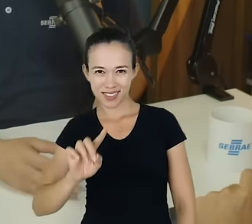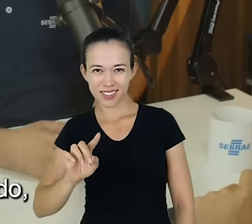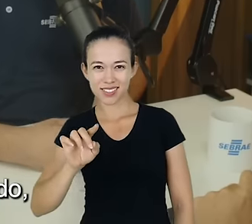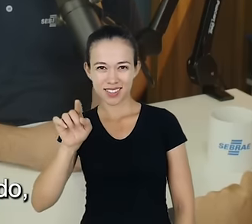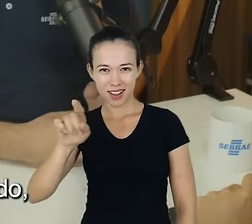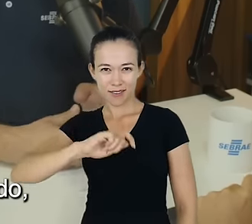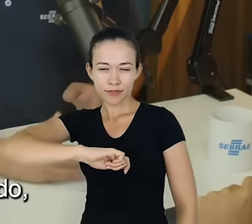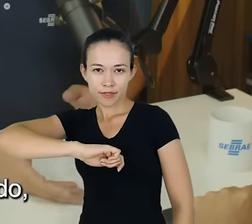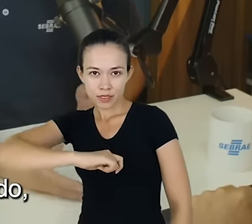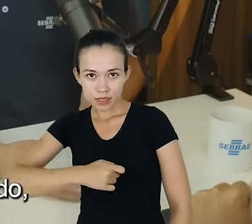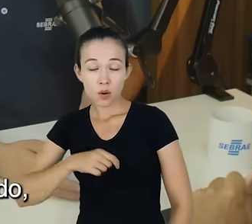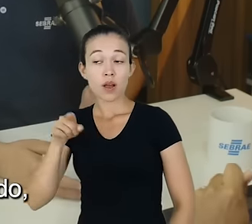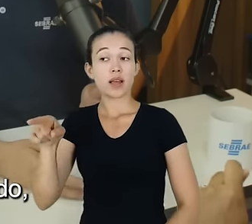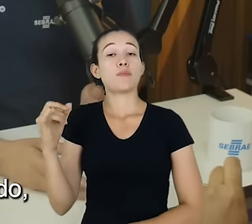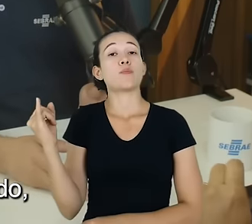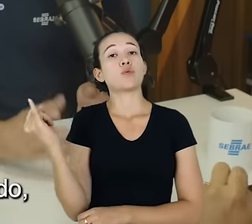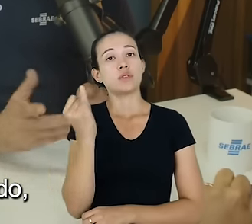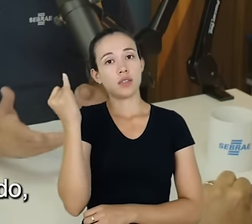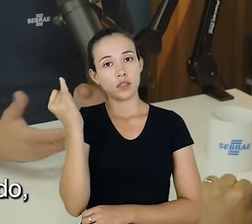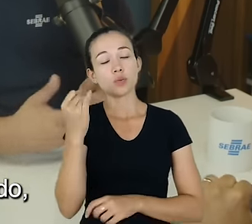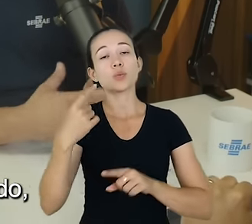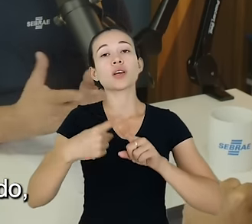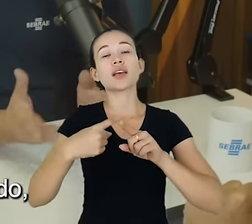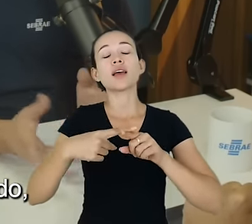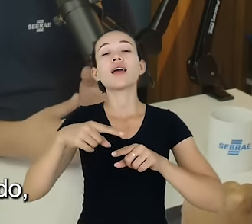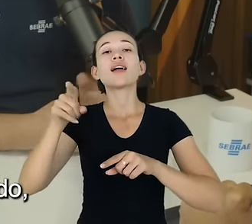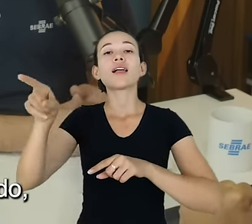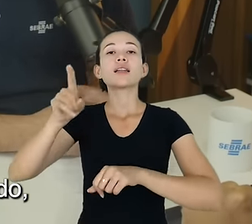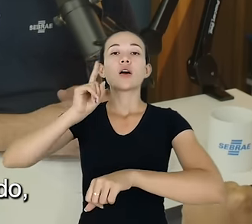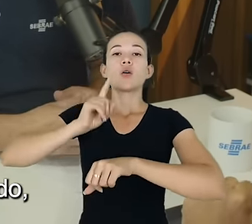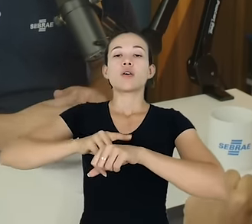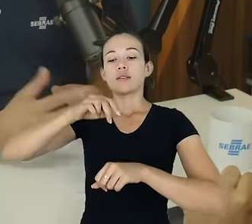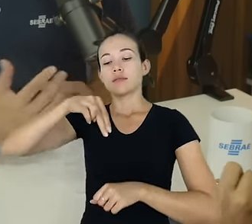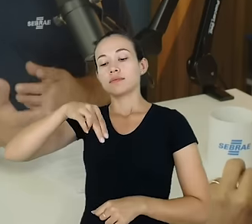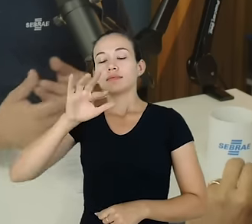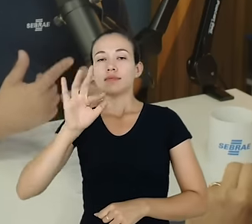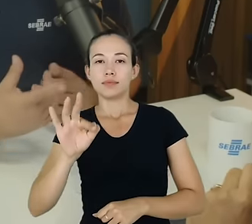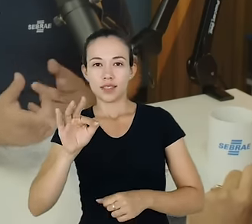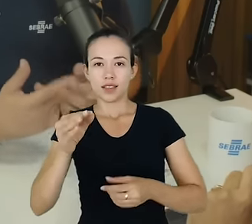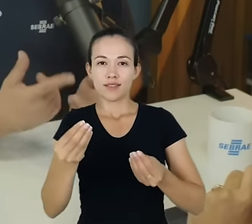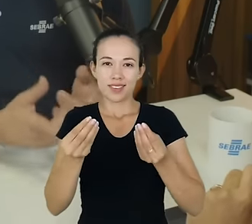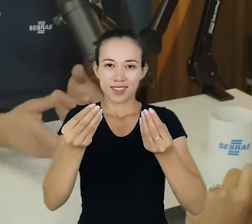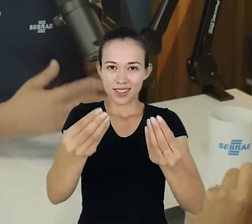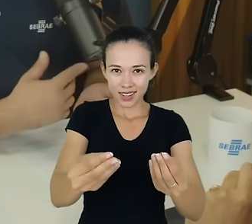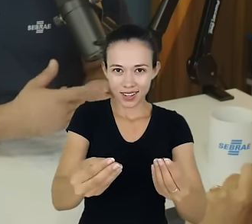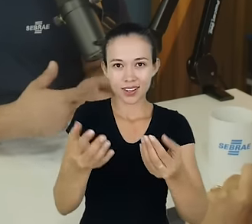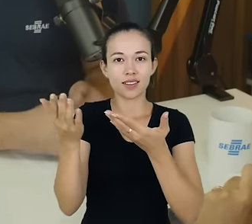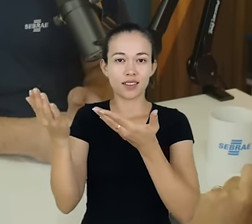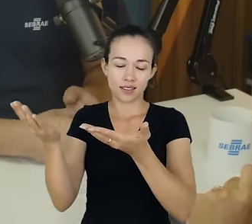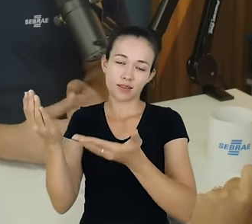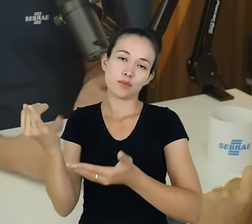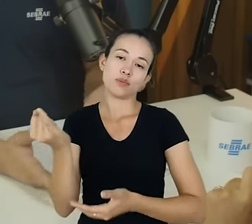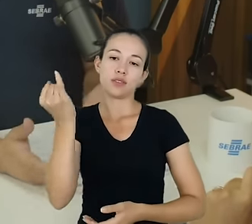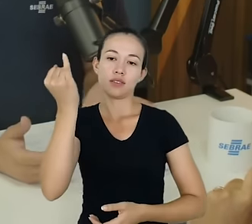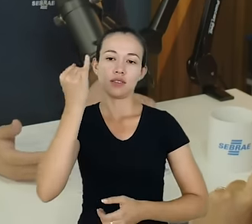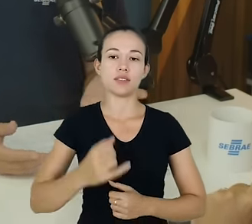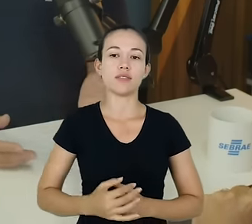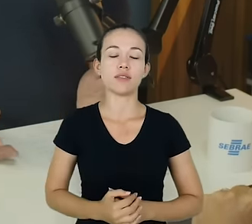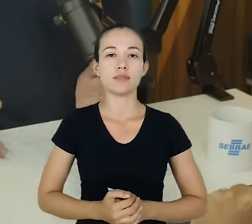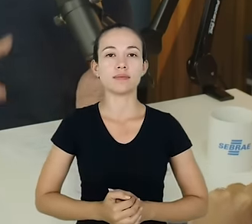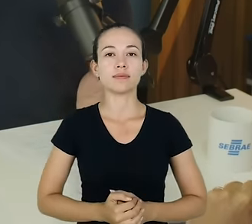e na hora da entrega da nota fiscal o exemplo que Oscar tá citando a gente até conversou sobre esse exemplo um pouco antes isso